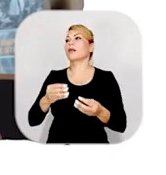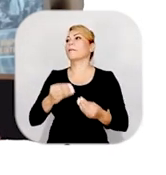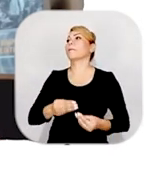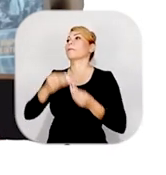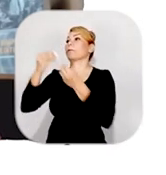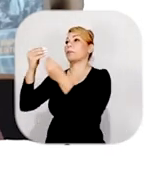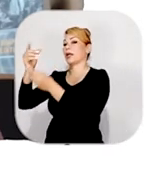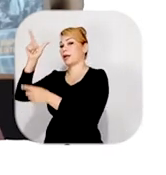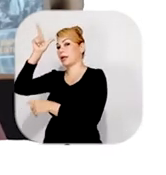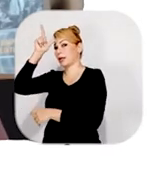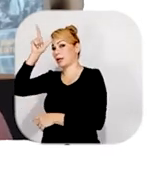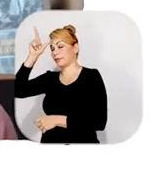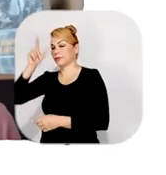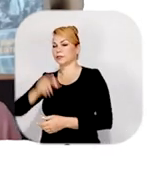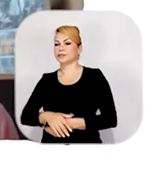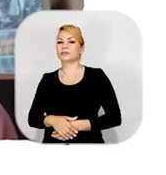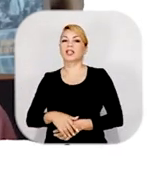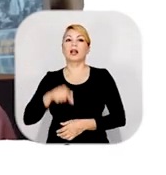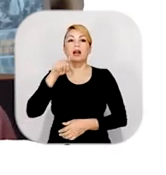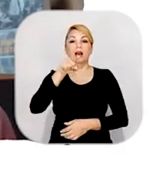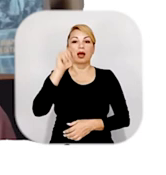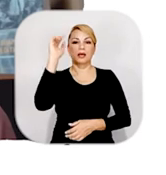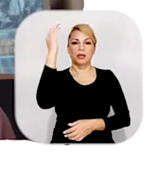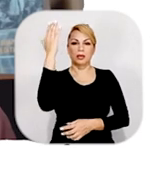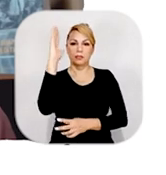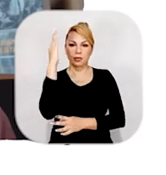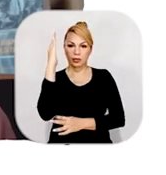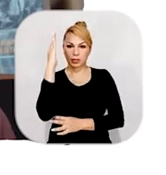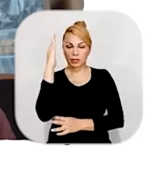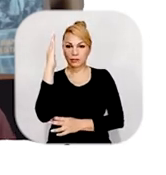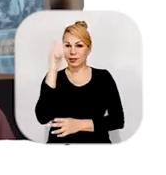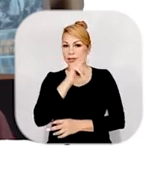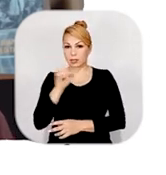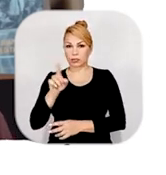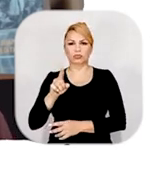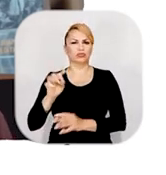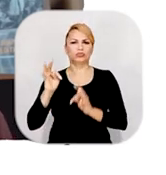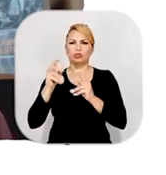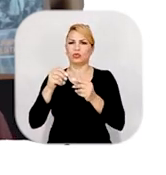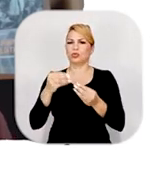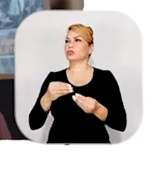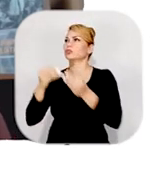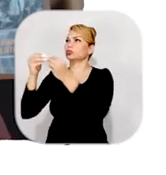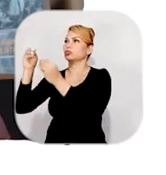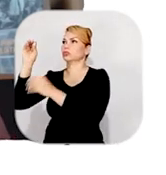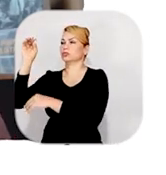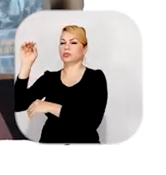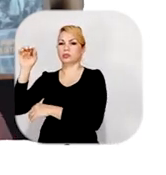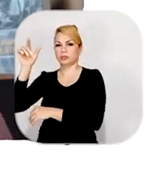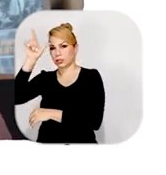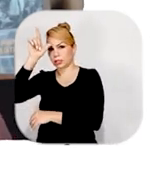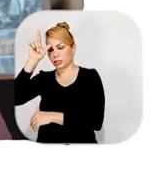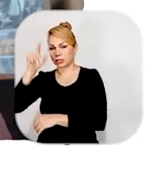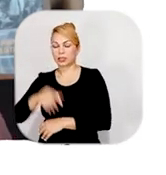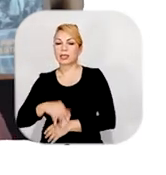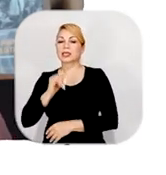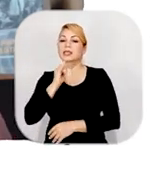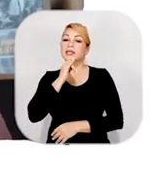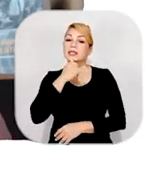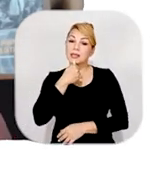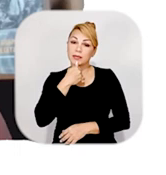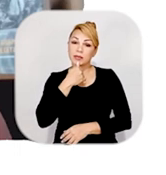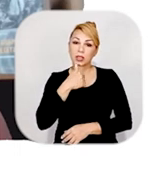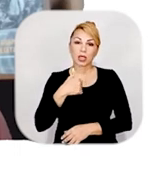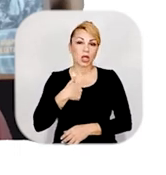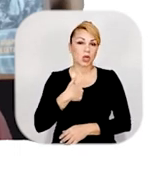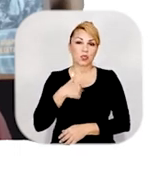só os objetos para Bolívia. E infelizmente, né, eu não, nunca visitei o Museu Nacional,